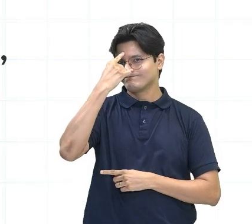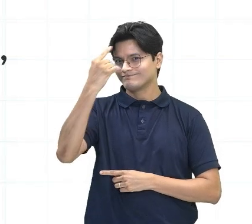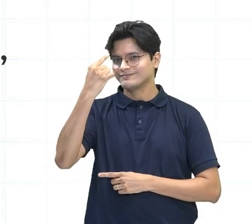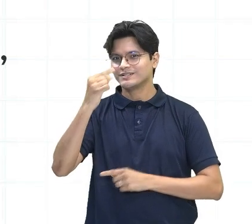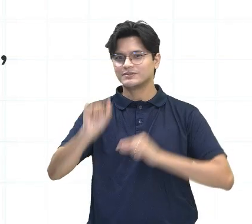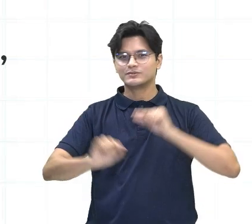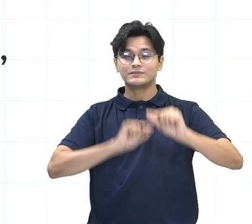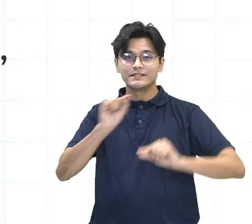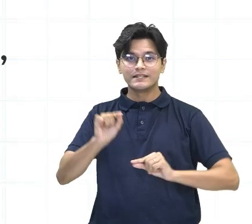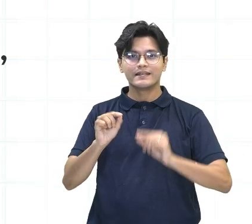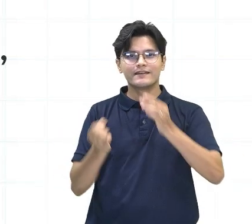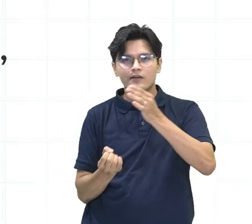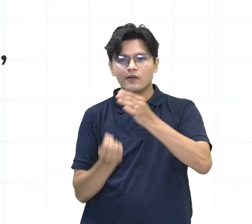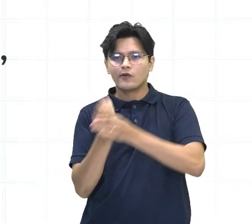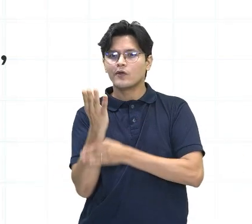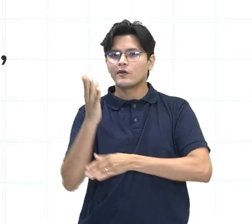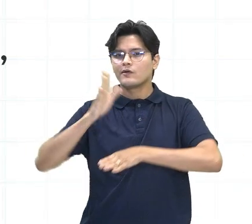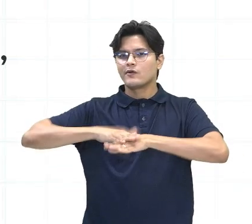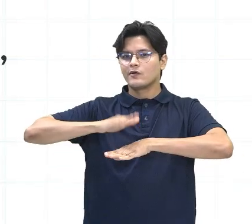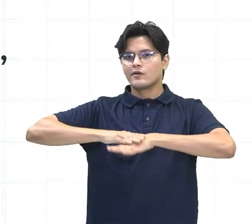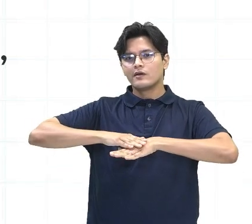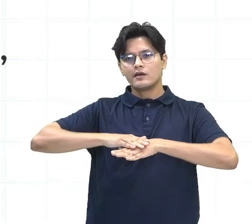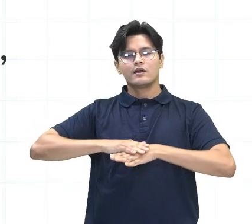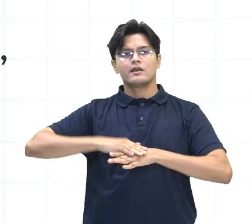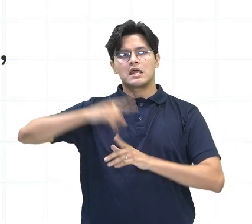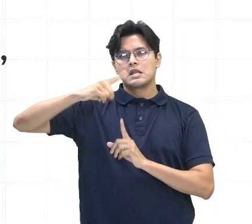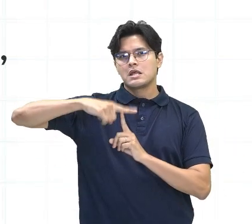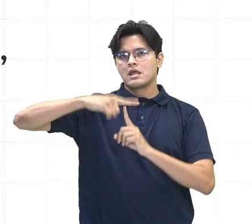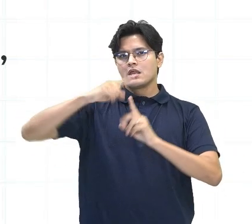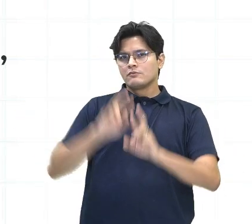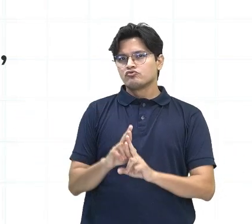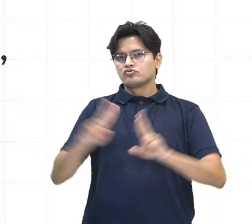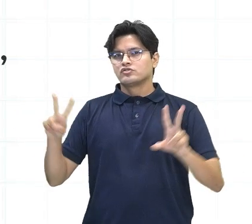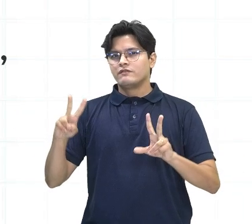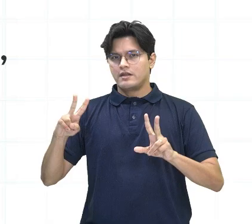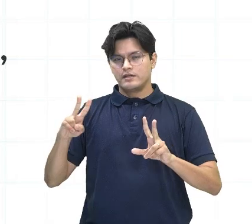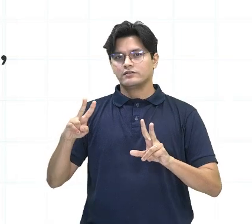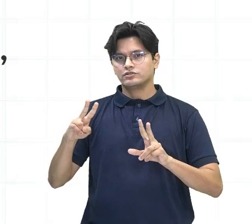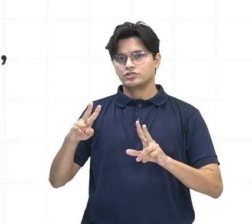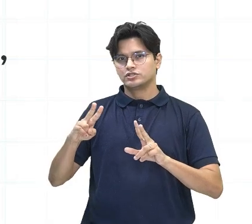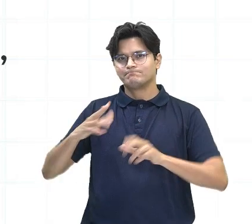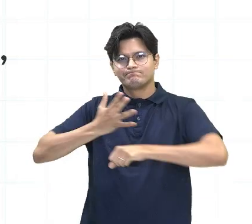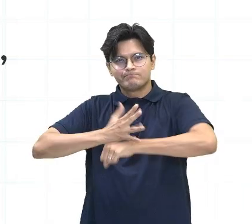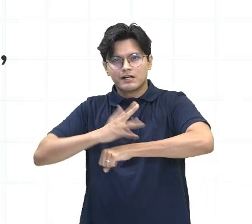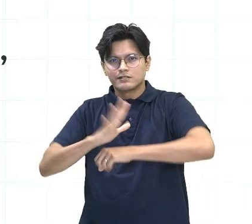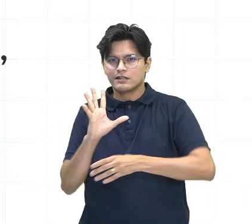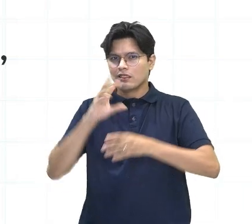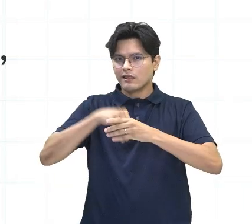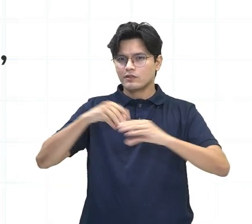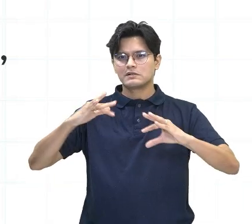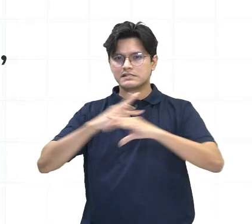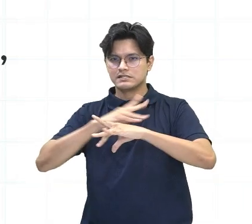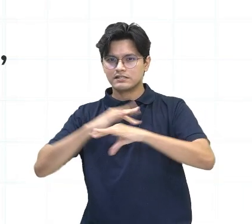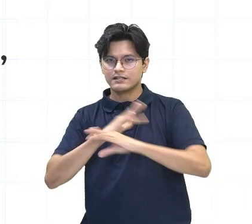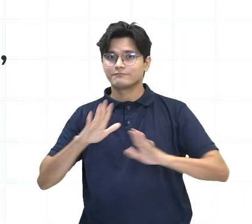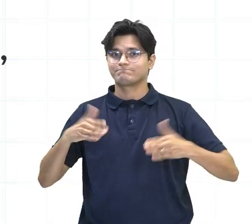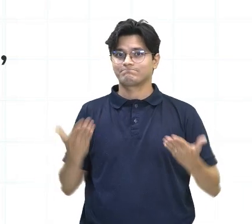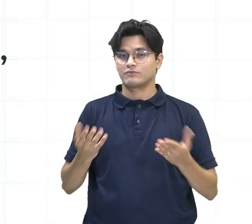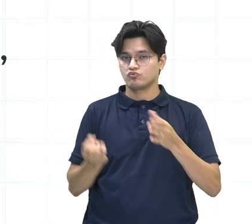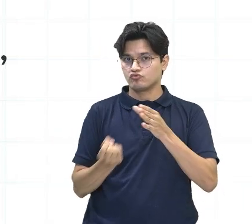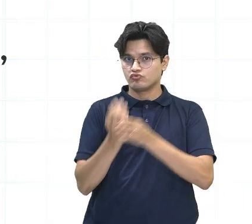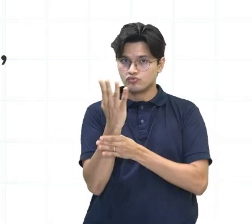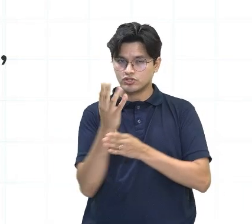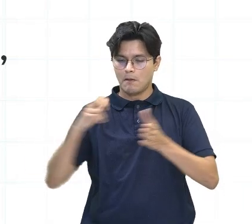seja, criar uma forma diferente de se movimentar dentro da cidade. E aí surgiu então o parkour como